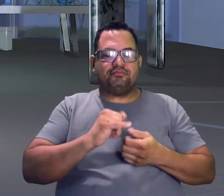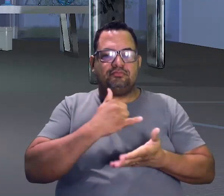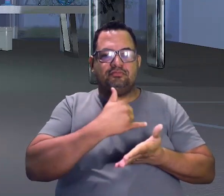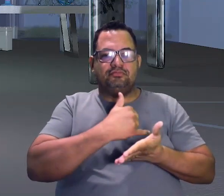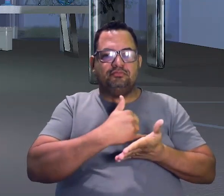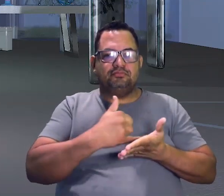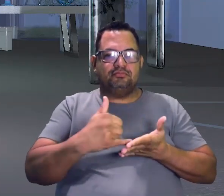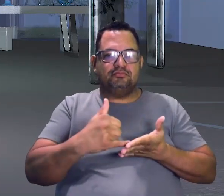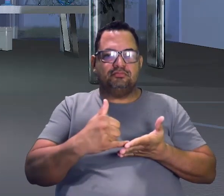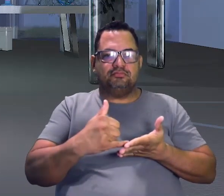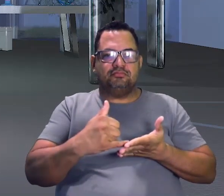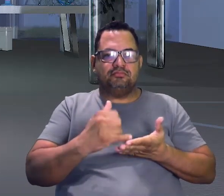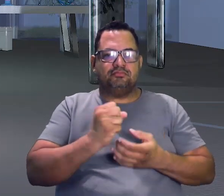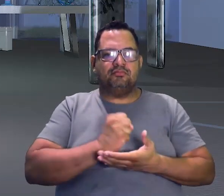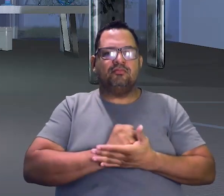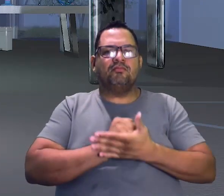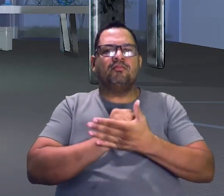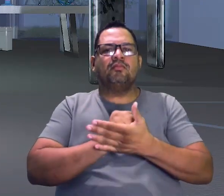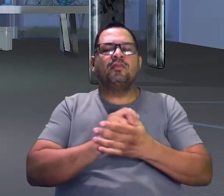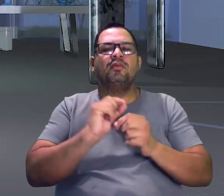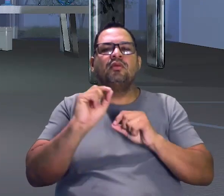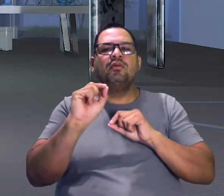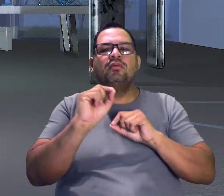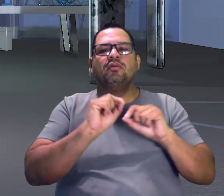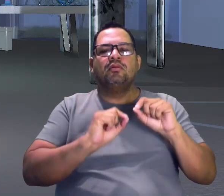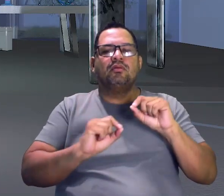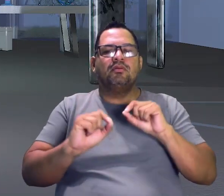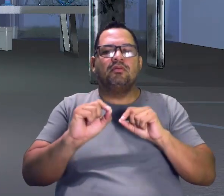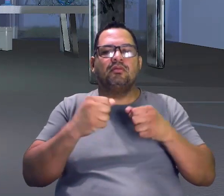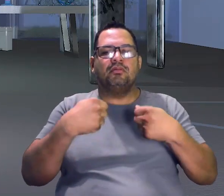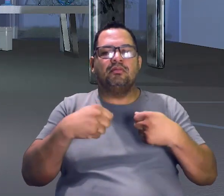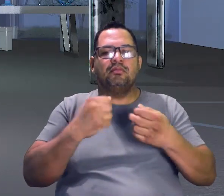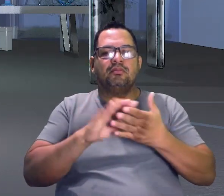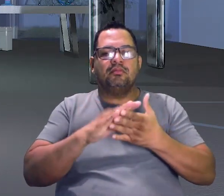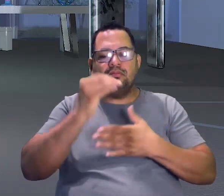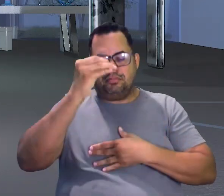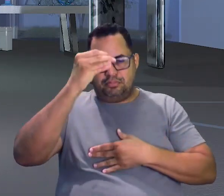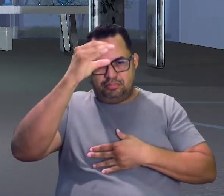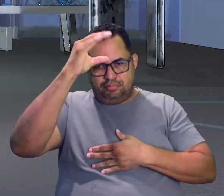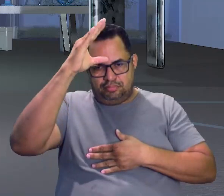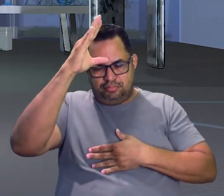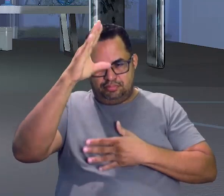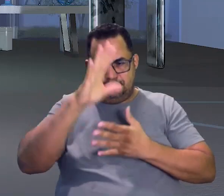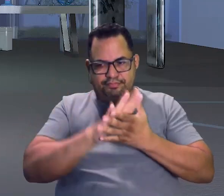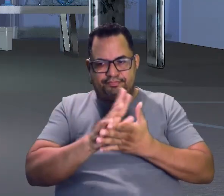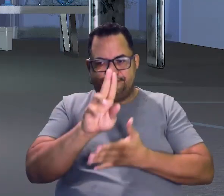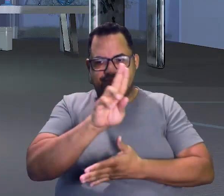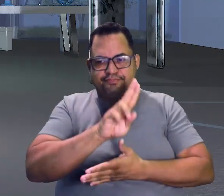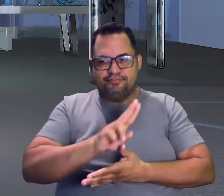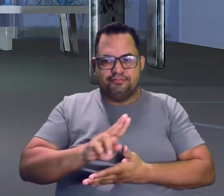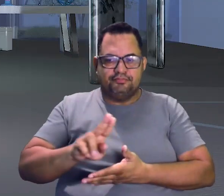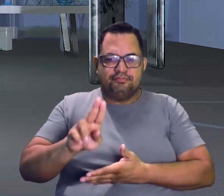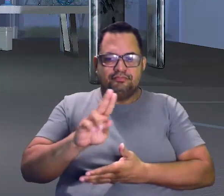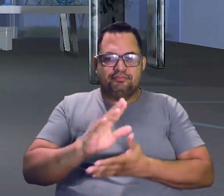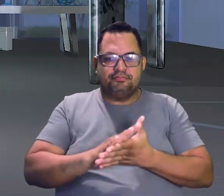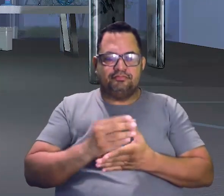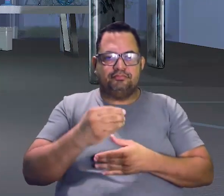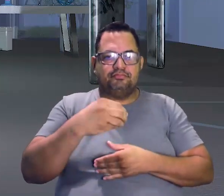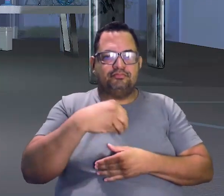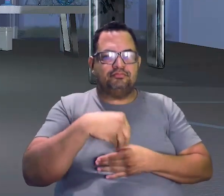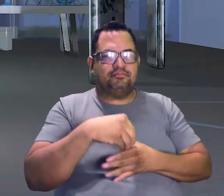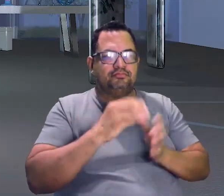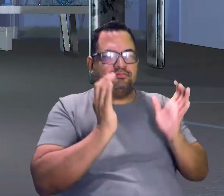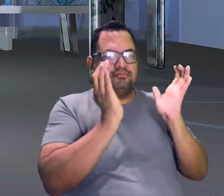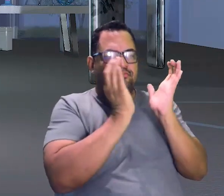introdutório sobre a base, o que a gente precisa de conhecimento de vocês para aplicar dentro das unidades, dentro